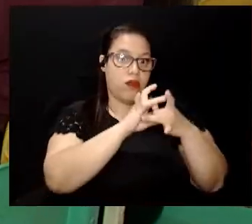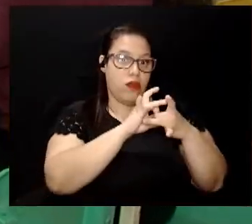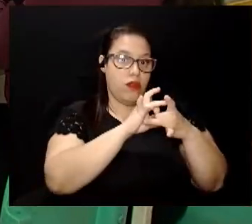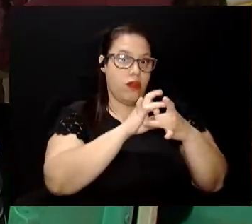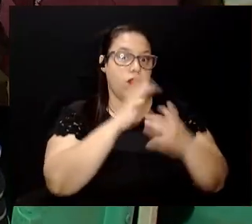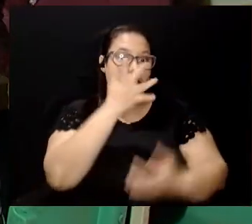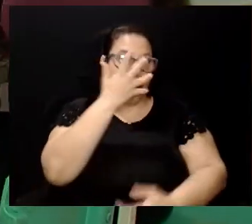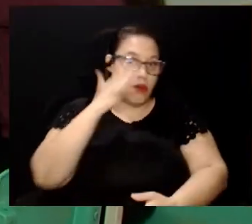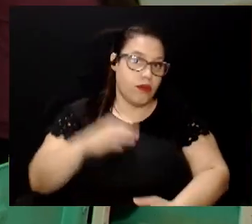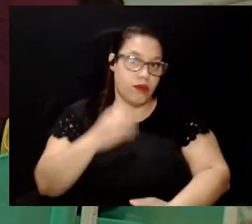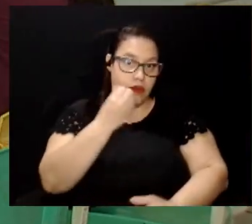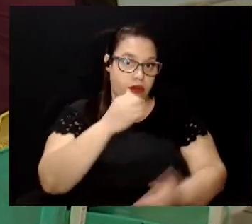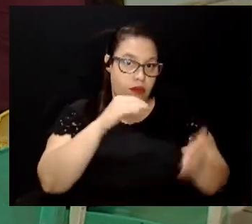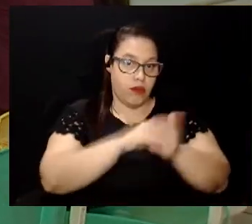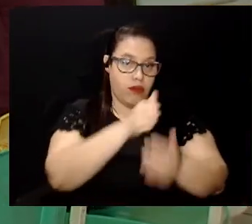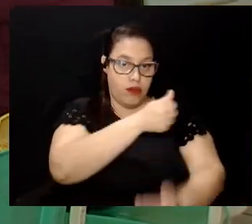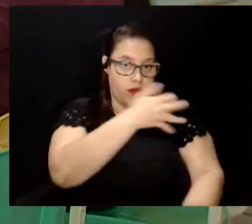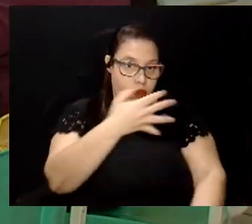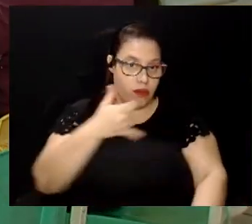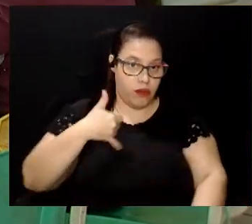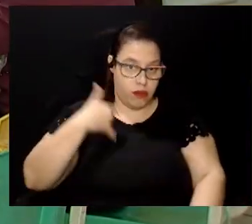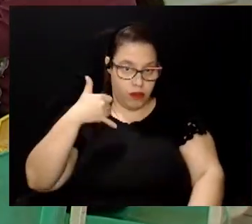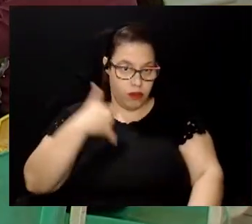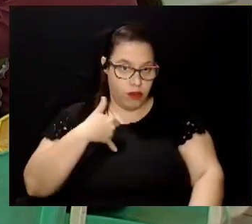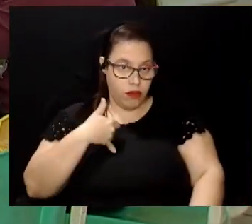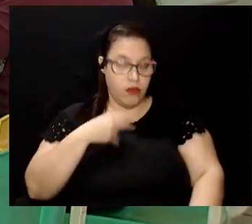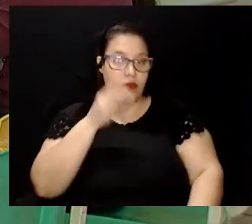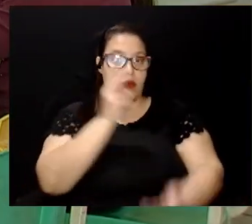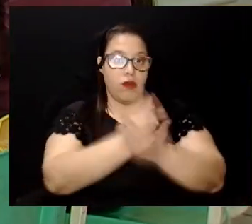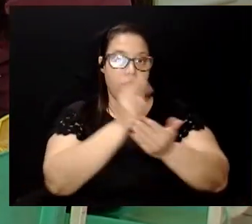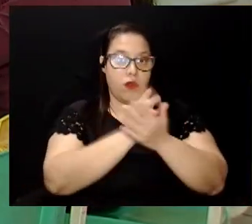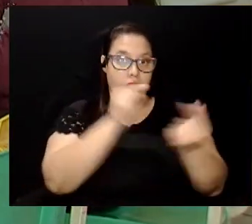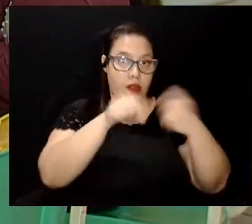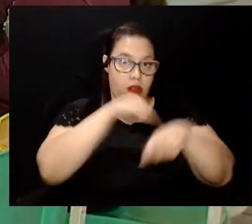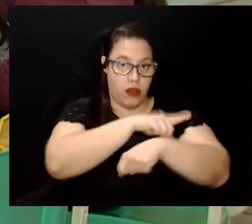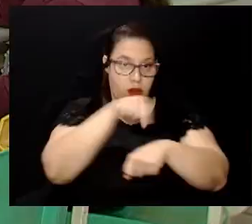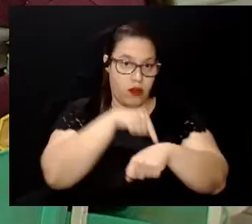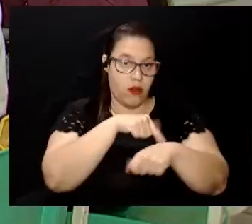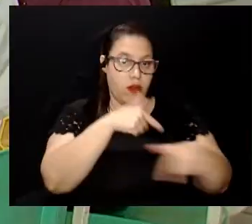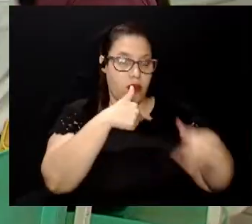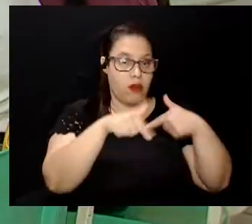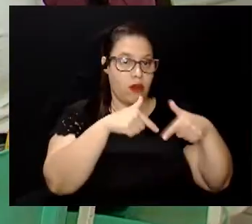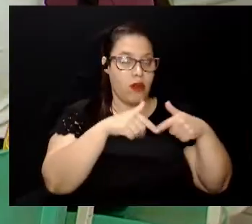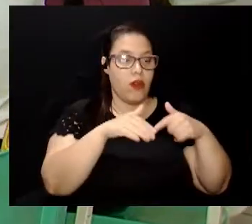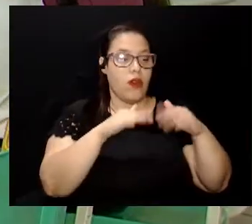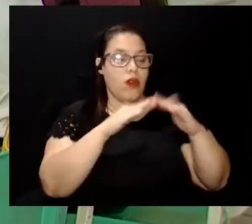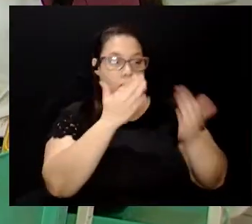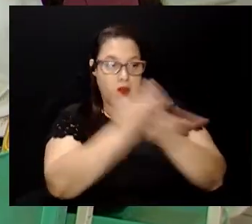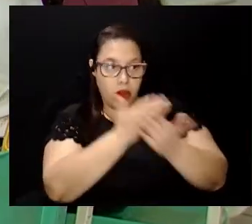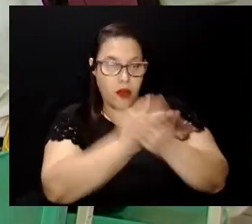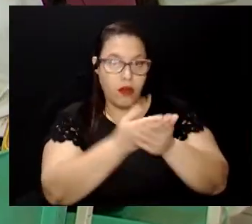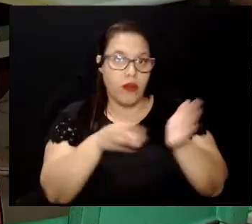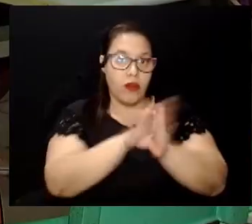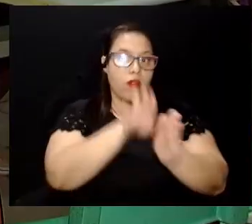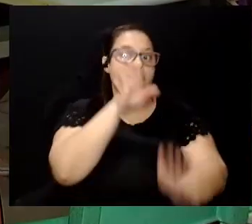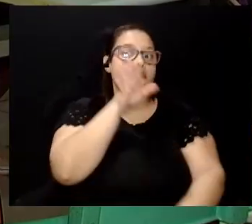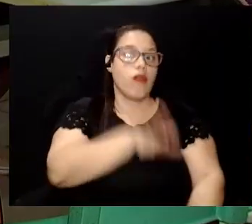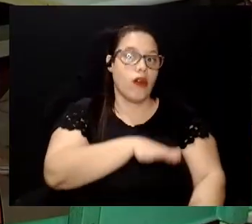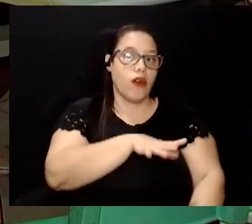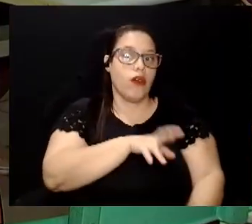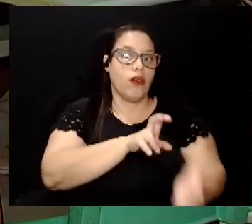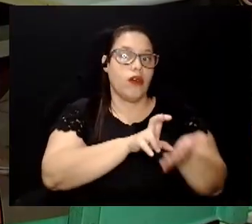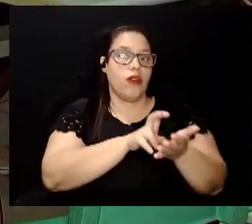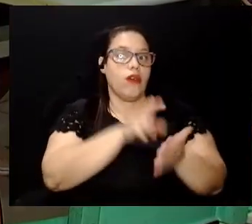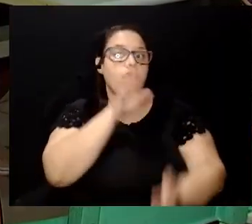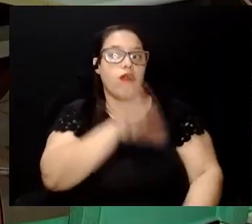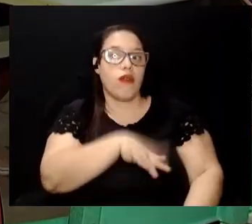anos, sempre no contraturno escolar. Então quem vai aqui para a escola de manhã vem para cá à tarde, quem vai para a escola à tarde vem para cá de manhã.